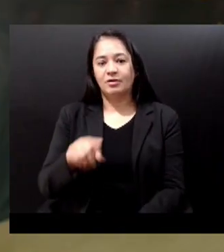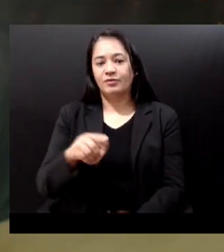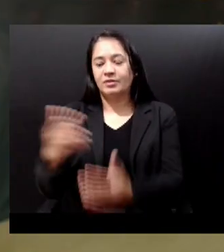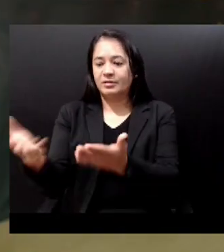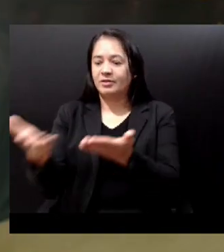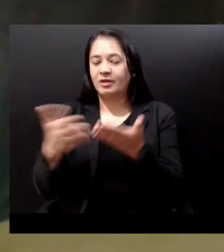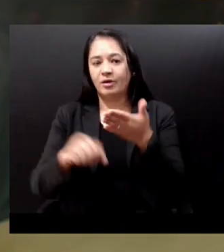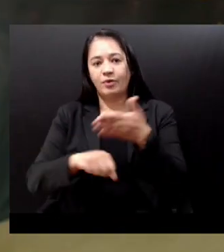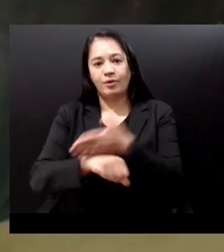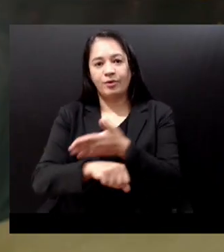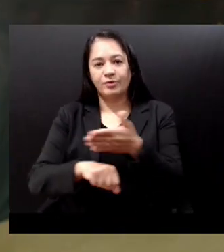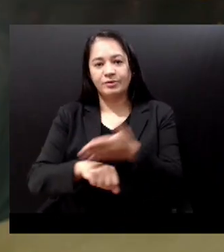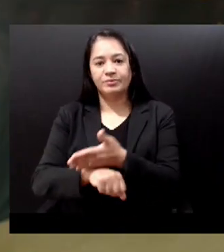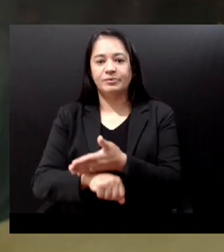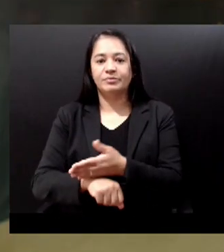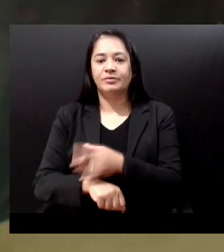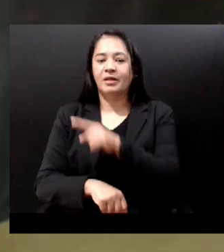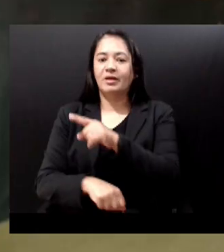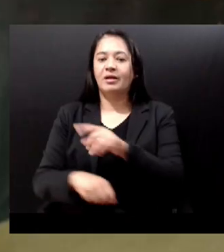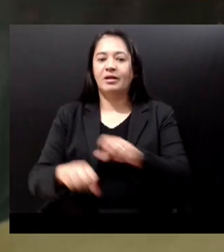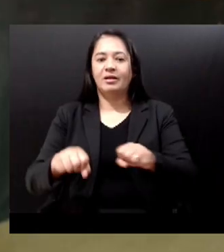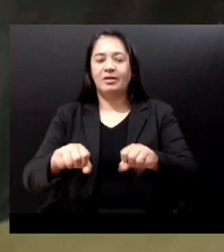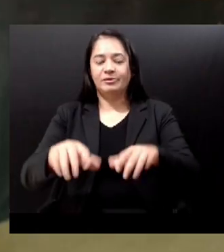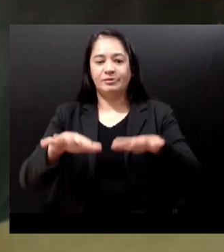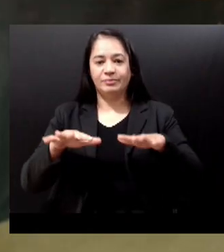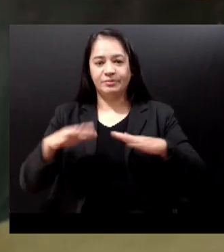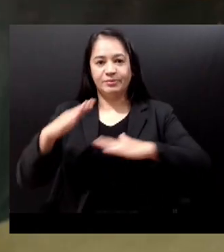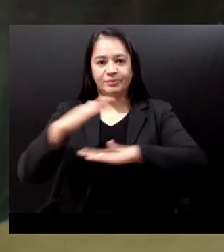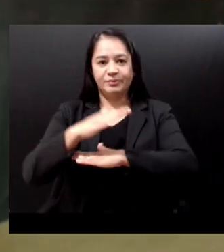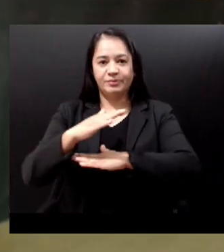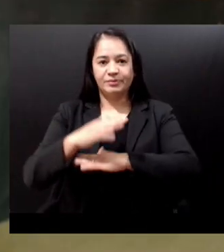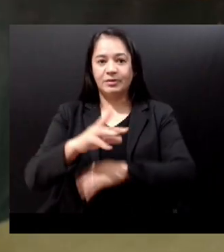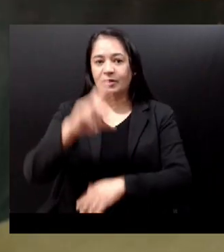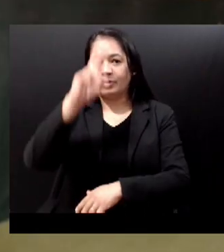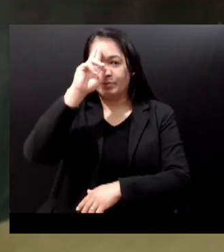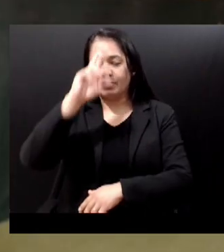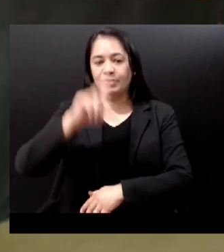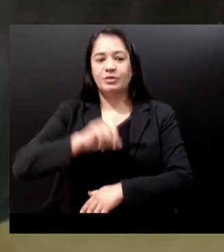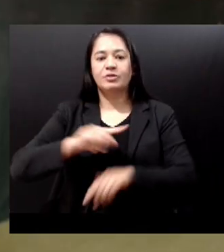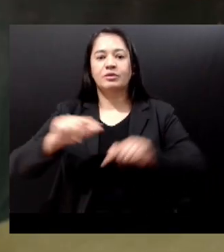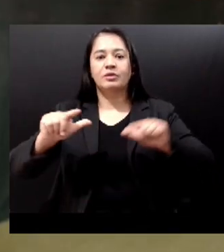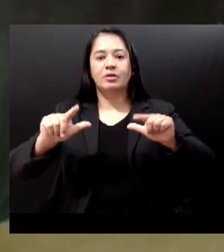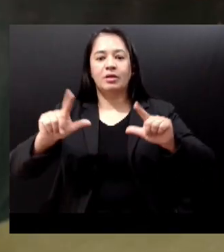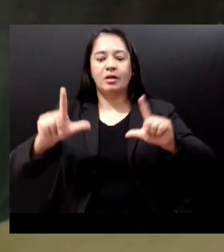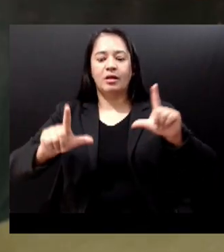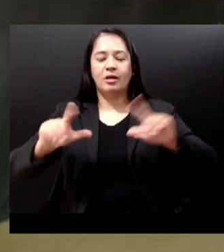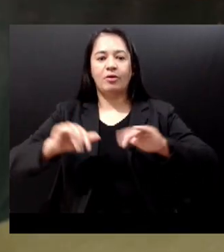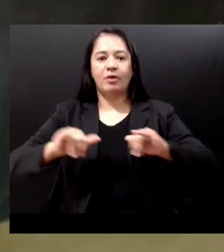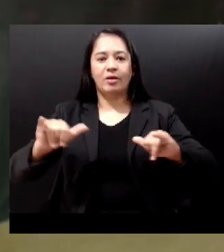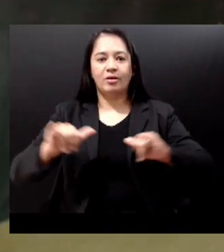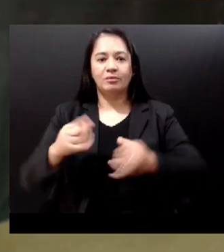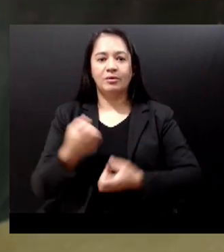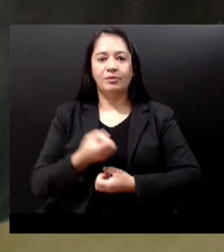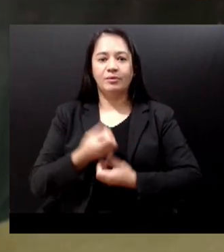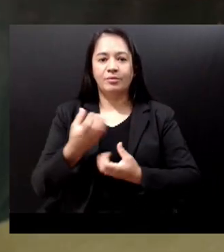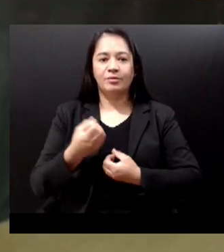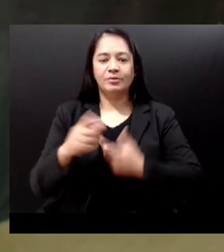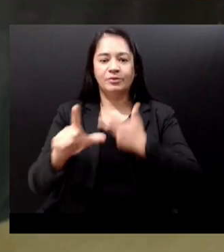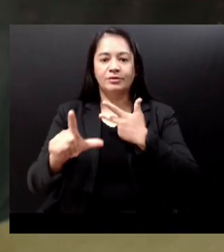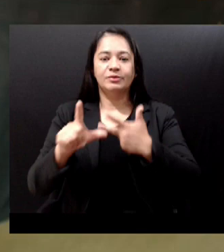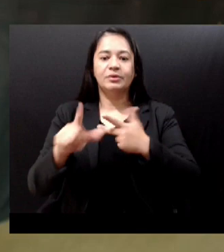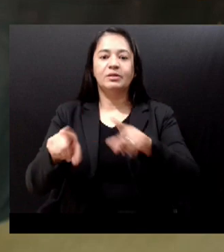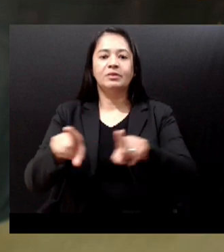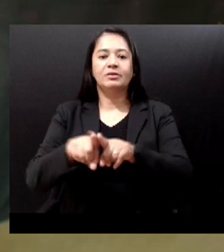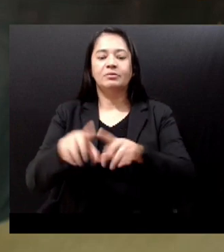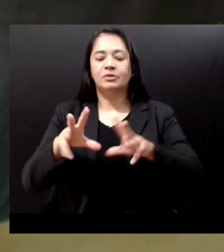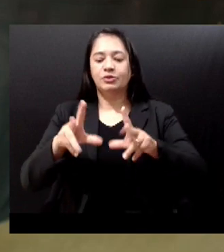no plenário da Câmara, e ao meio-dia nós temos Câmara Notícia, informações do Legislativo e também de toda a nossa